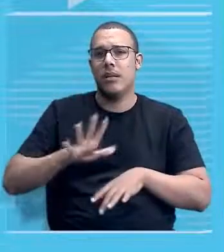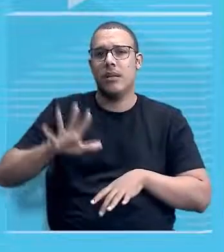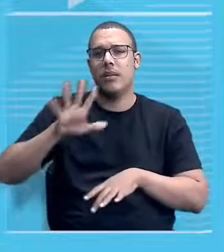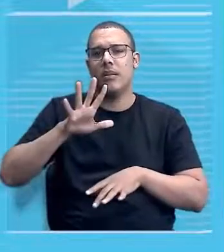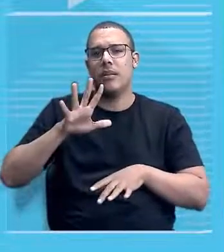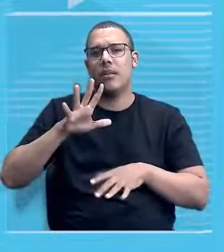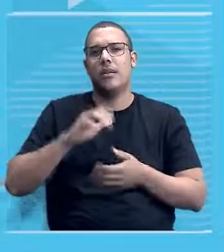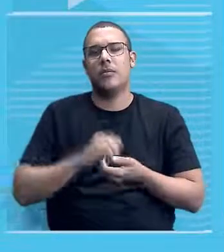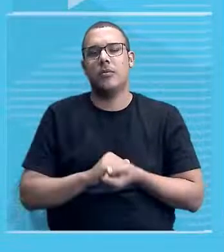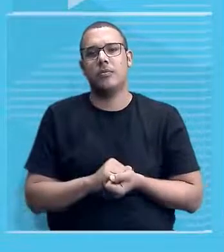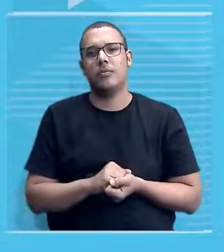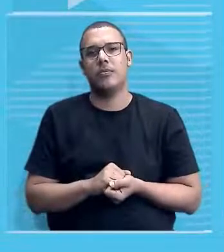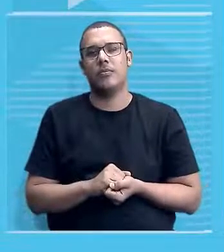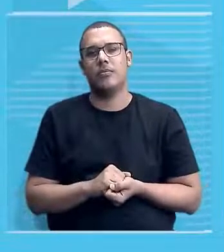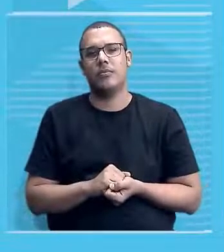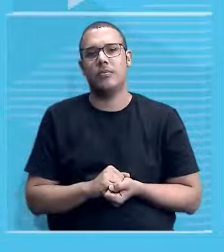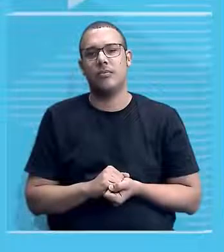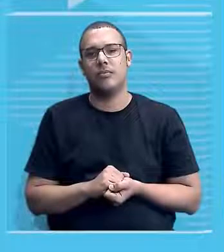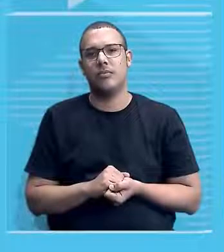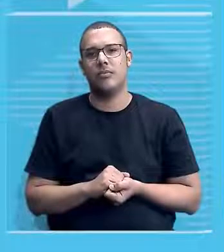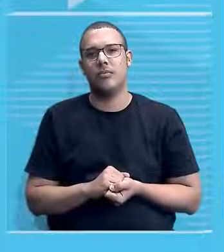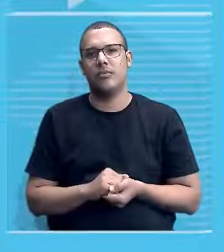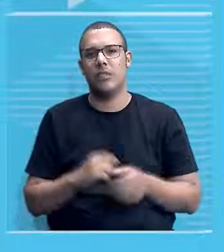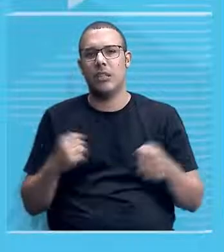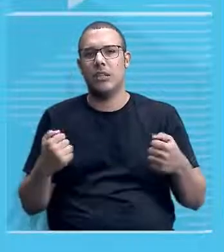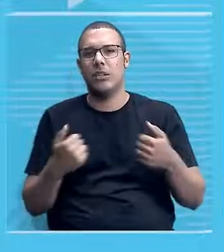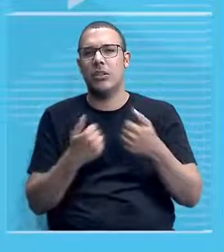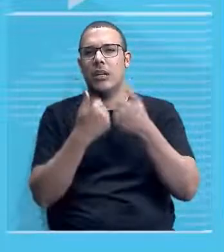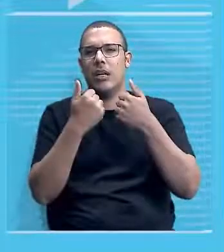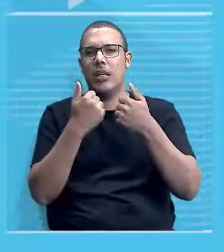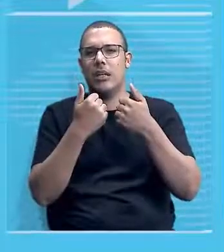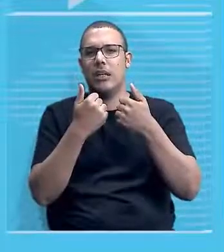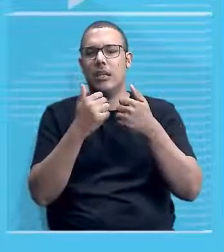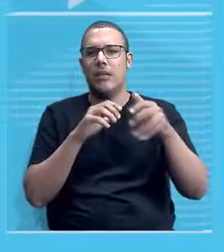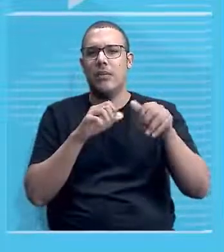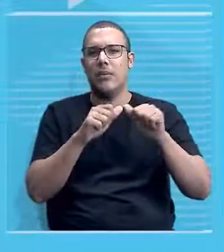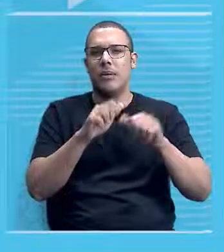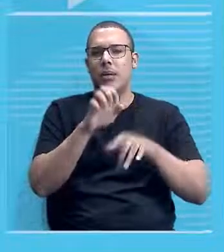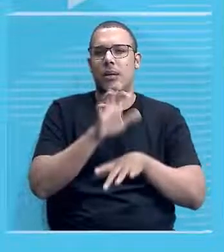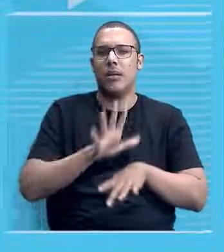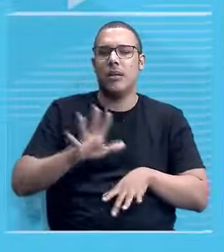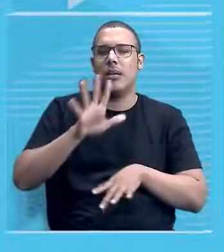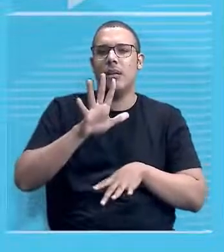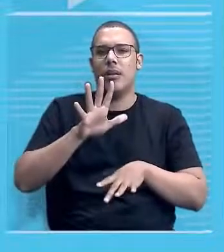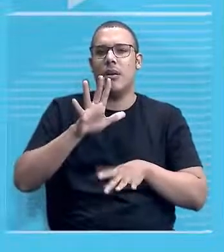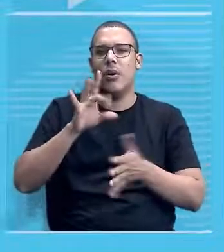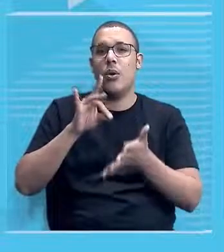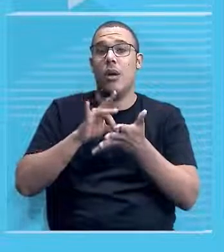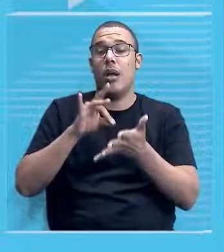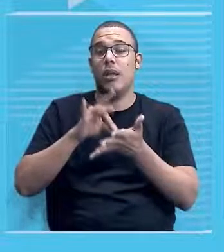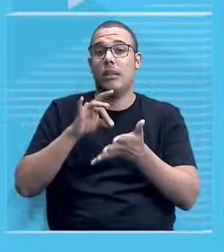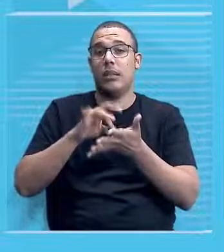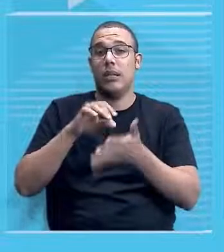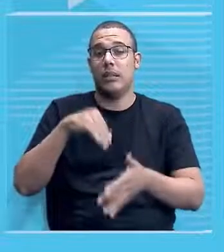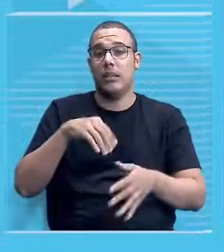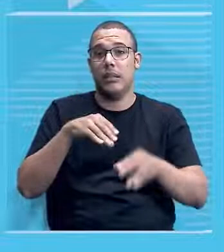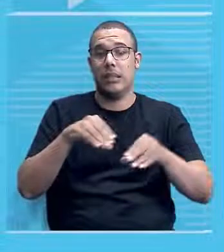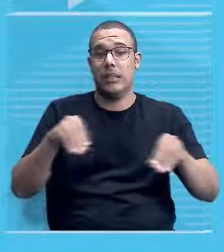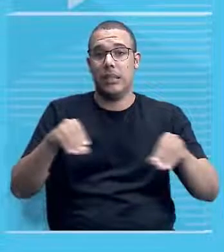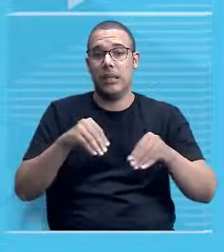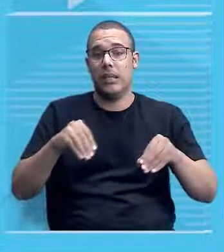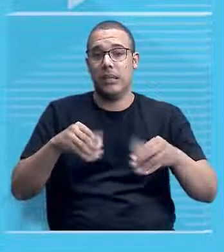vai chocar isso aí essa formação dele europeia uma realidade da terra natal